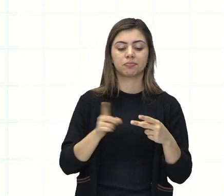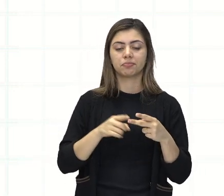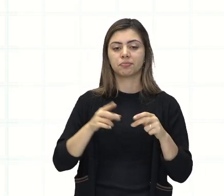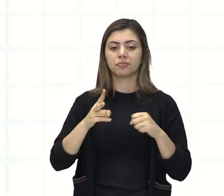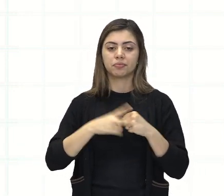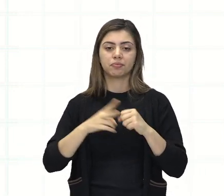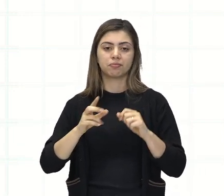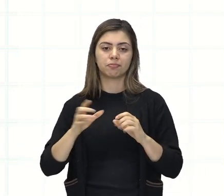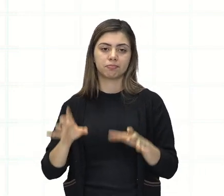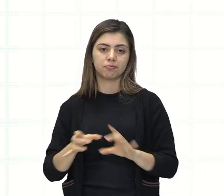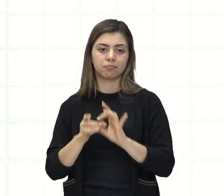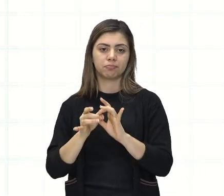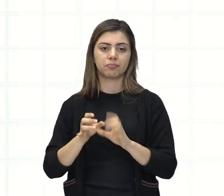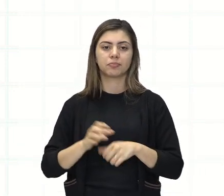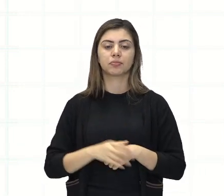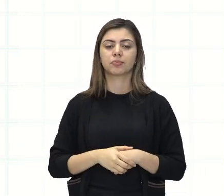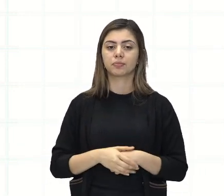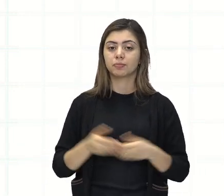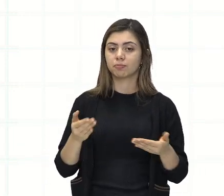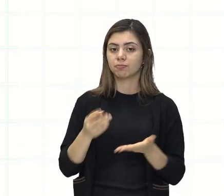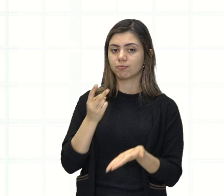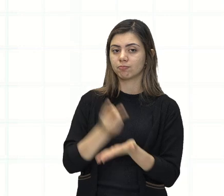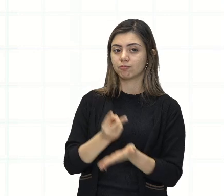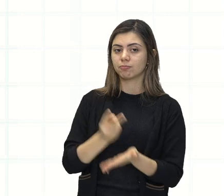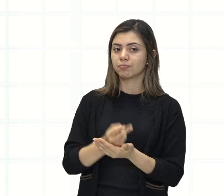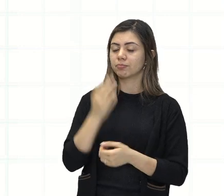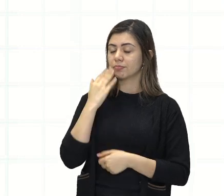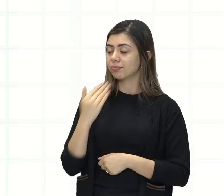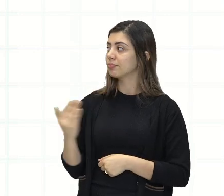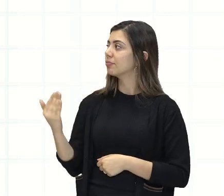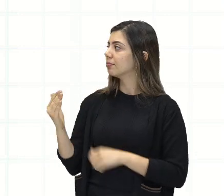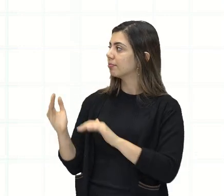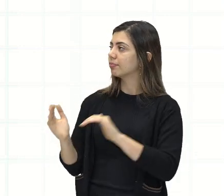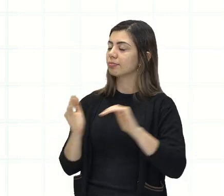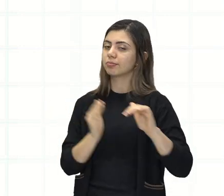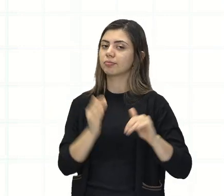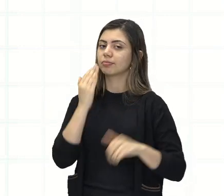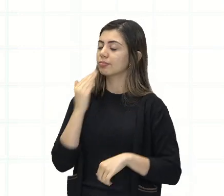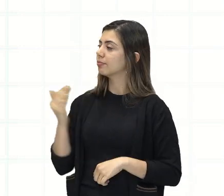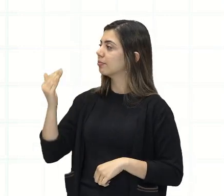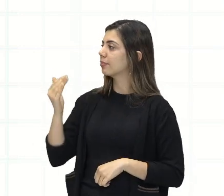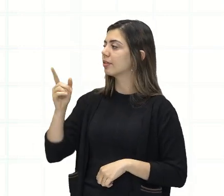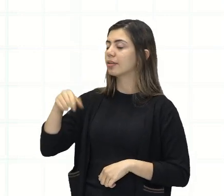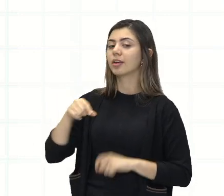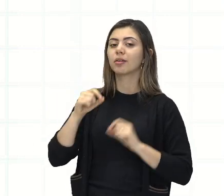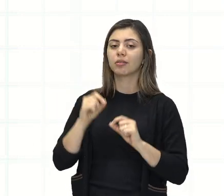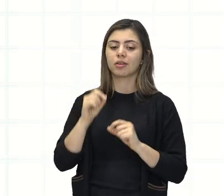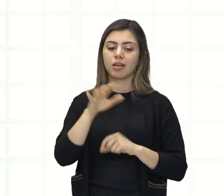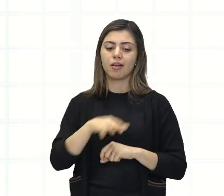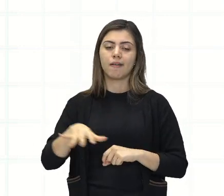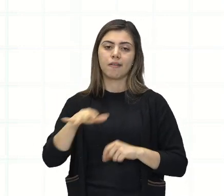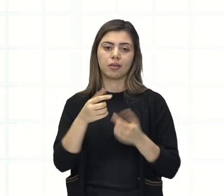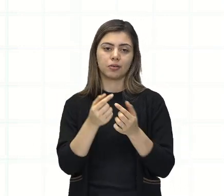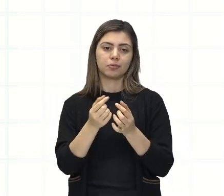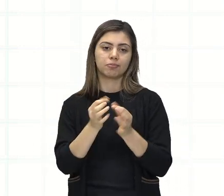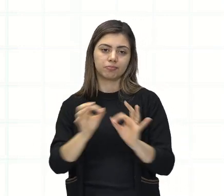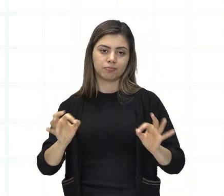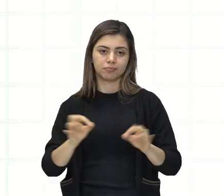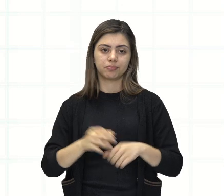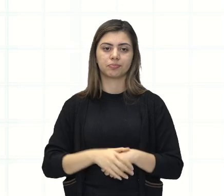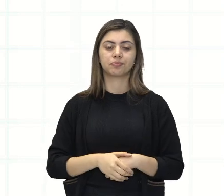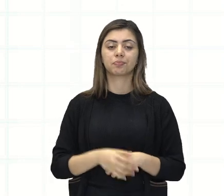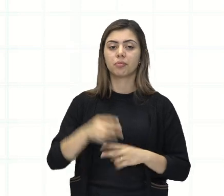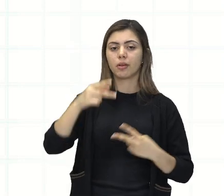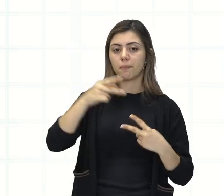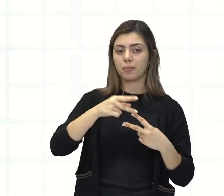ligação. Continuando, vamos agora adentrar no campo da sintaxe. Predicação